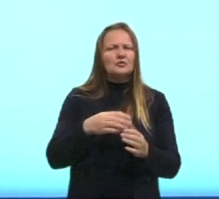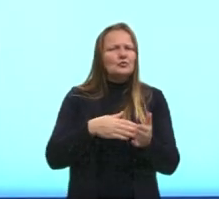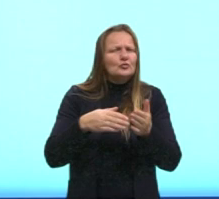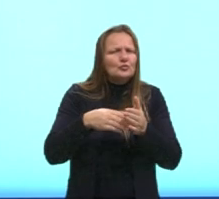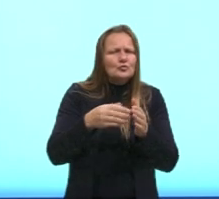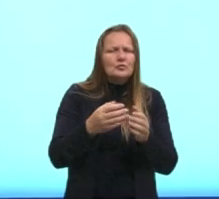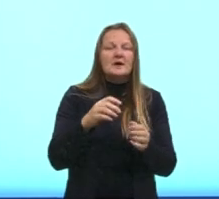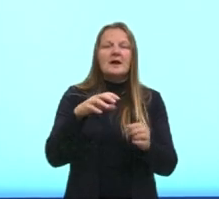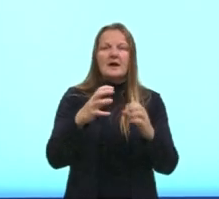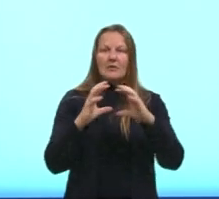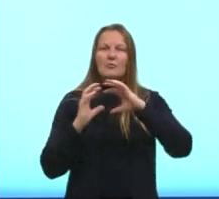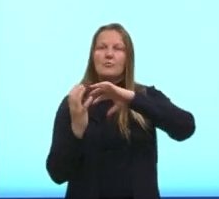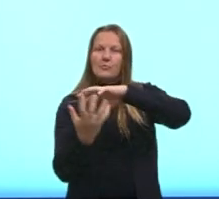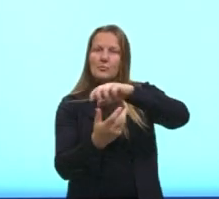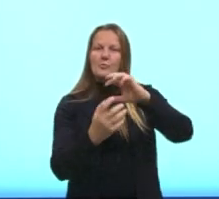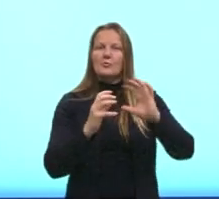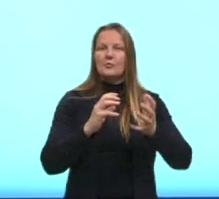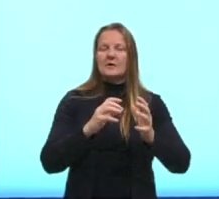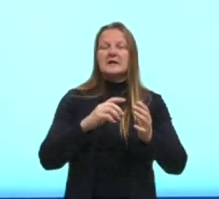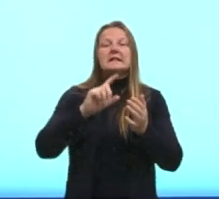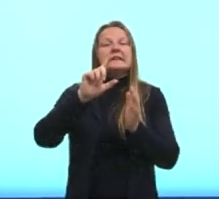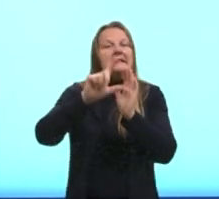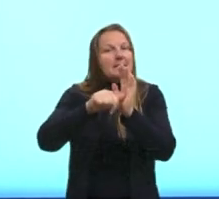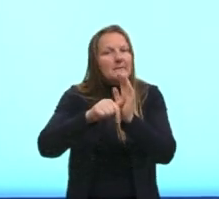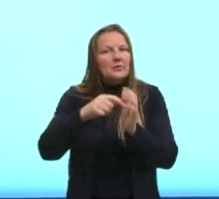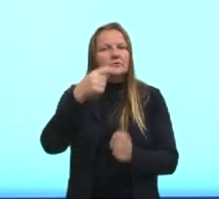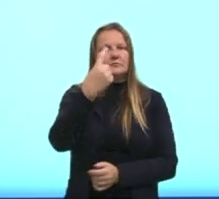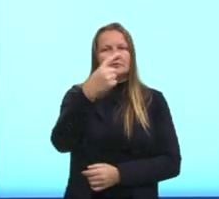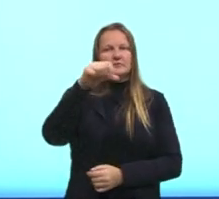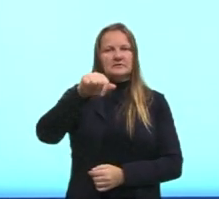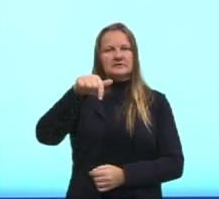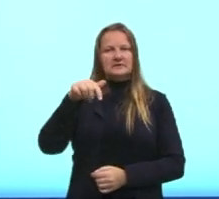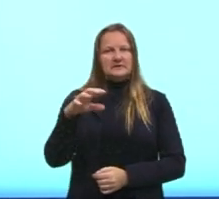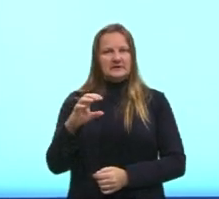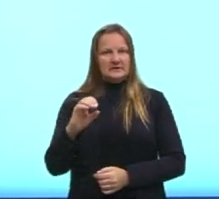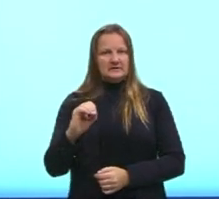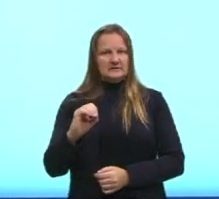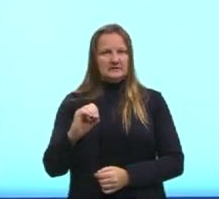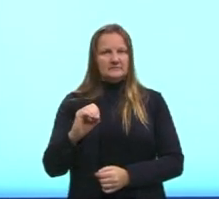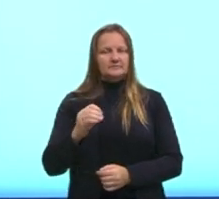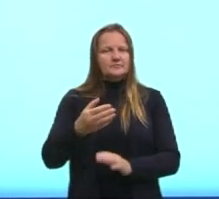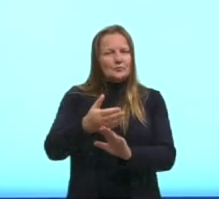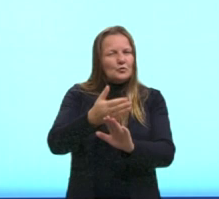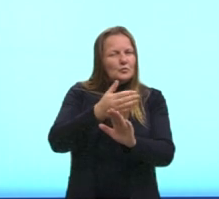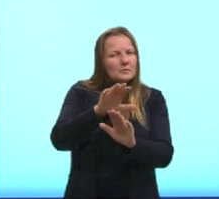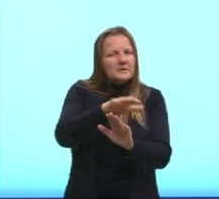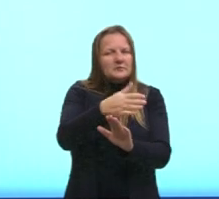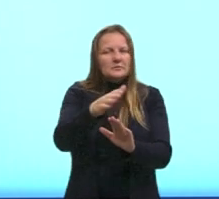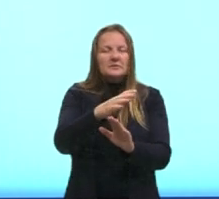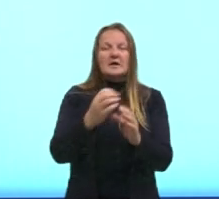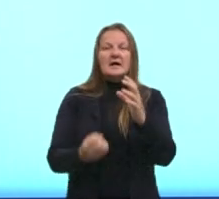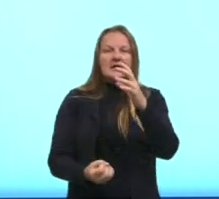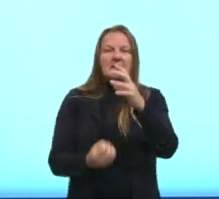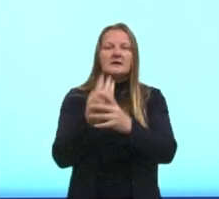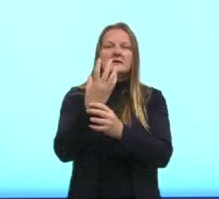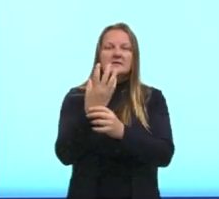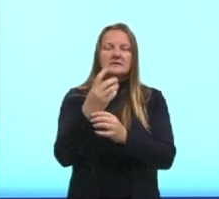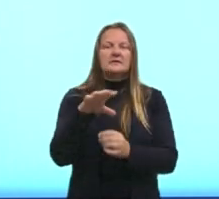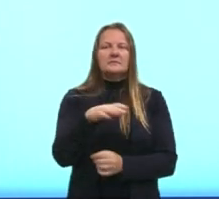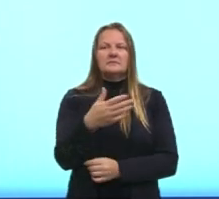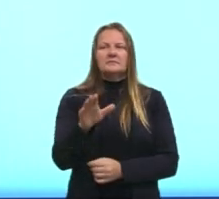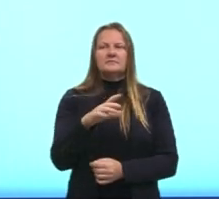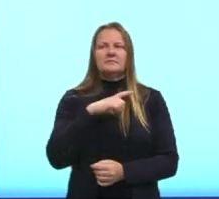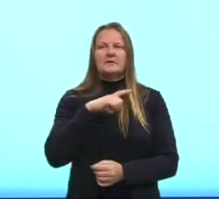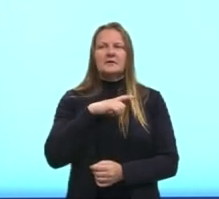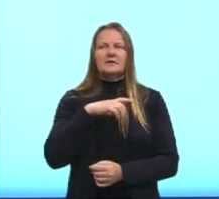petrolíferas aquela coisa toda a partir da década de 70 pouco antes da década de 60 cria-se né na década de